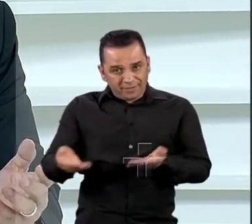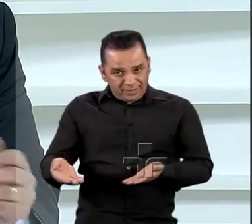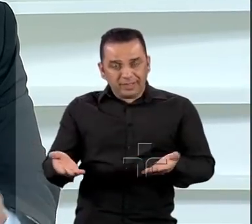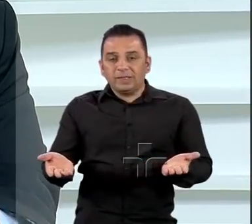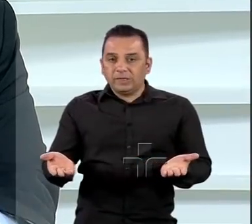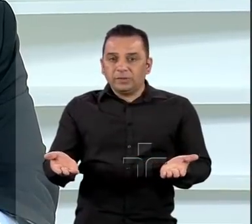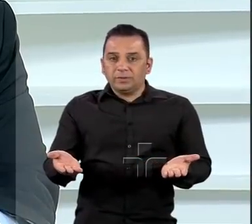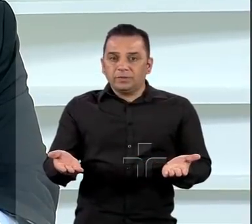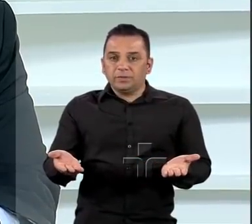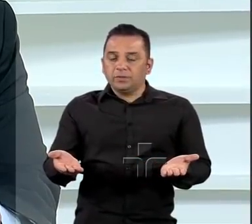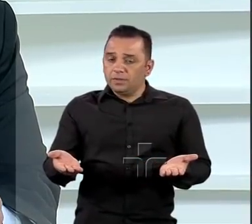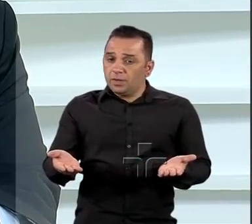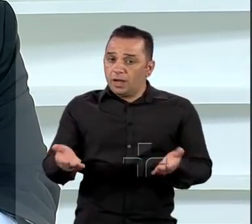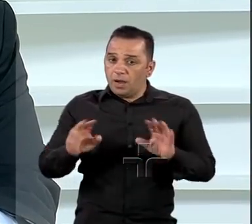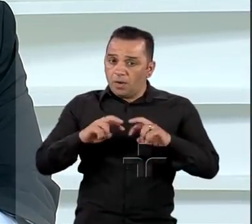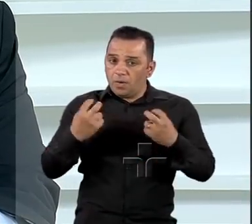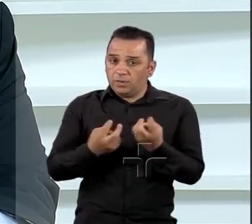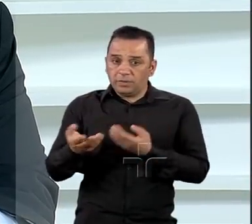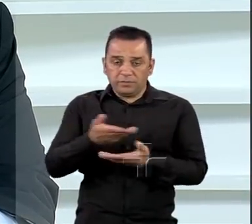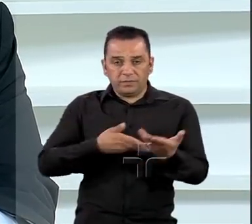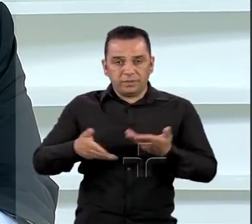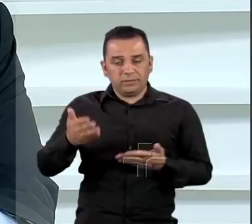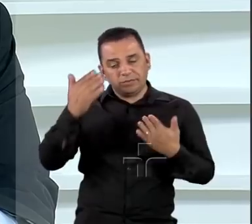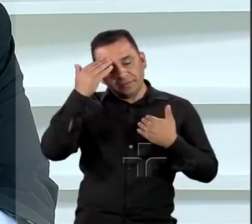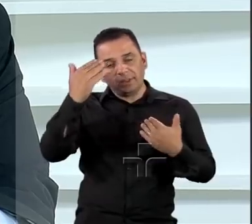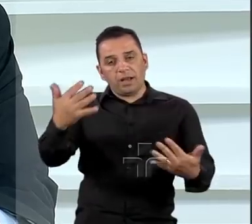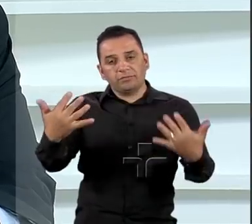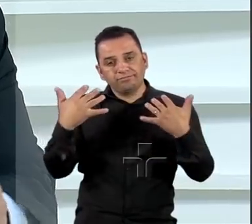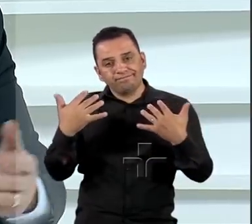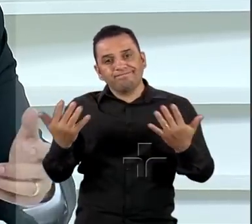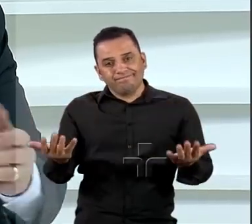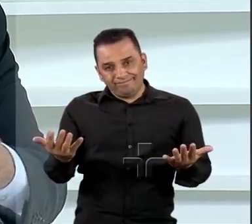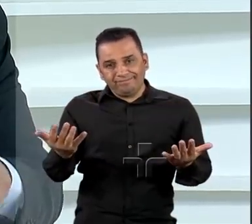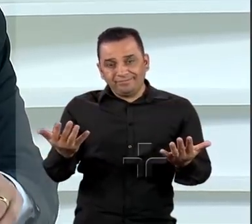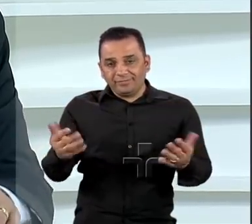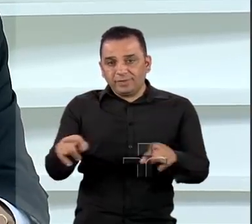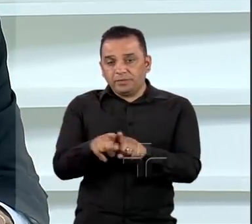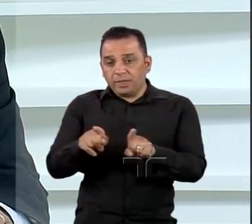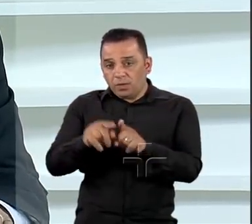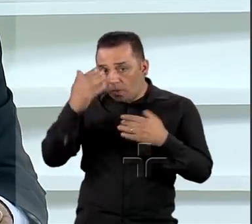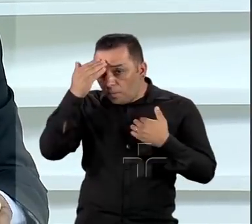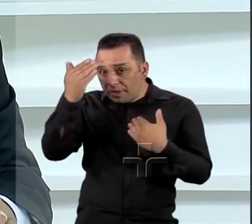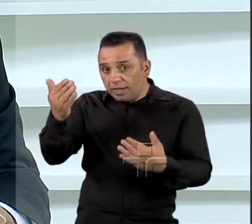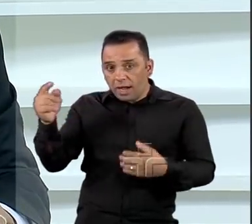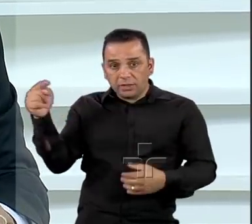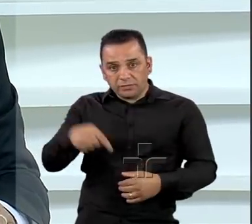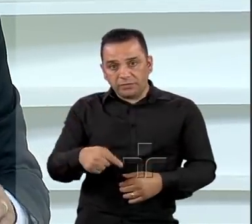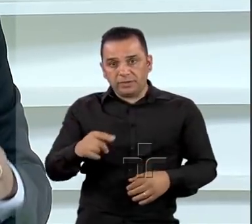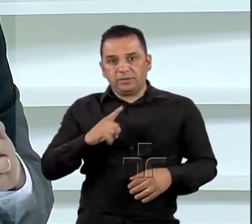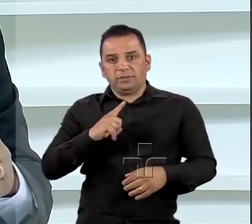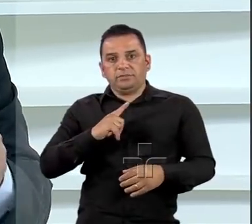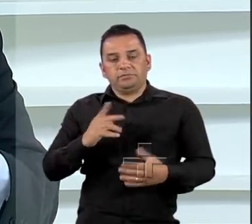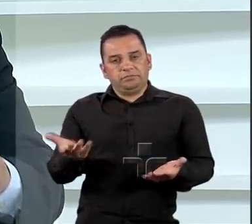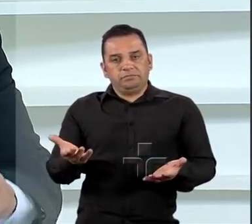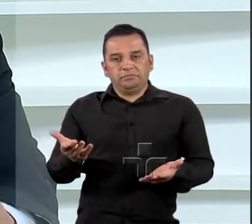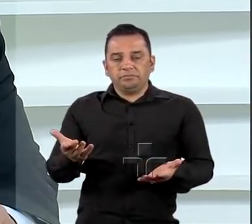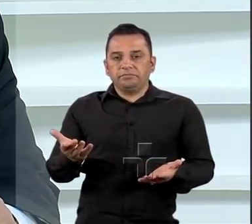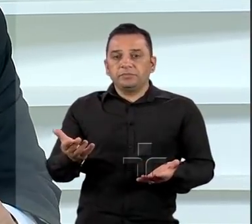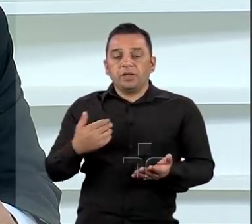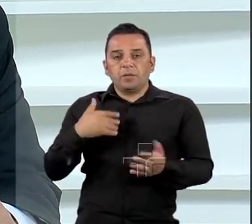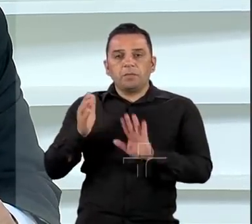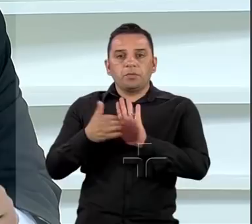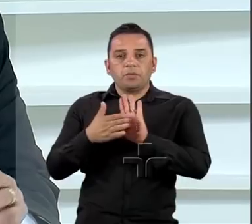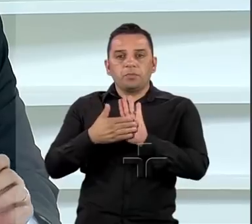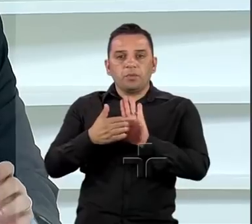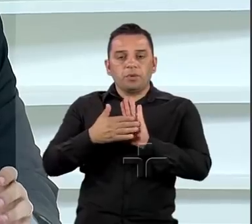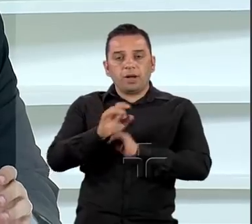Roda Viva. Obrigado por ter aceito o nosso convite e, para começar, eu vou propor que cada um dos